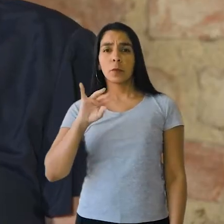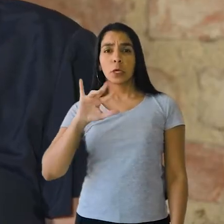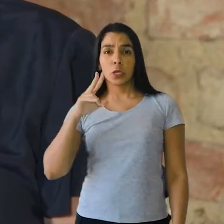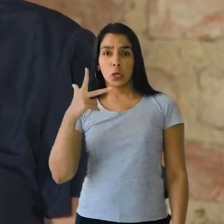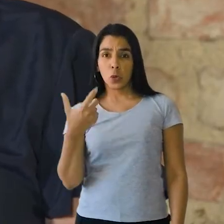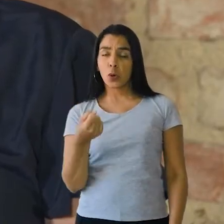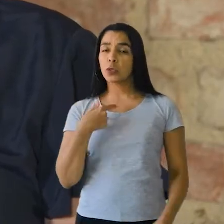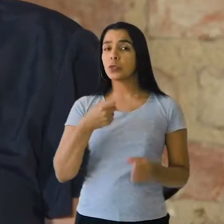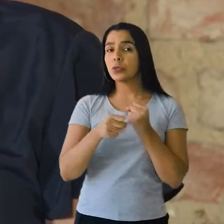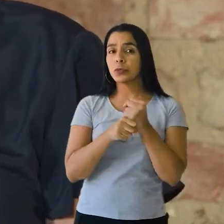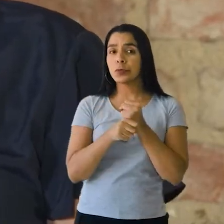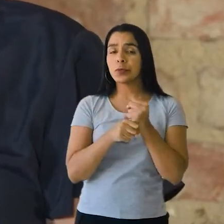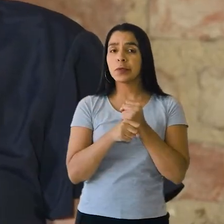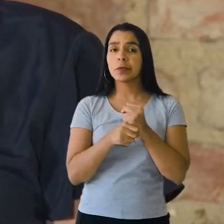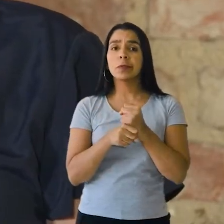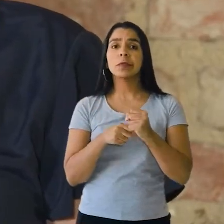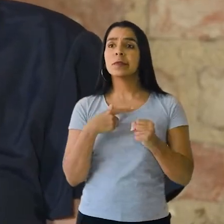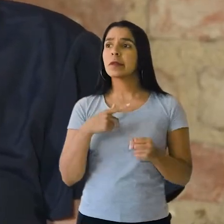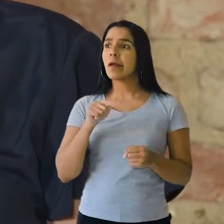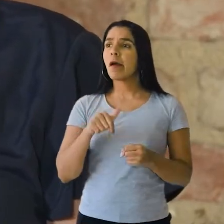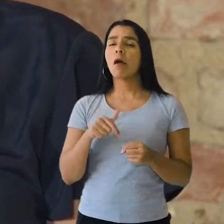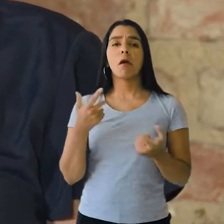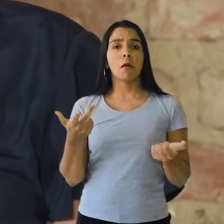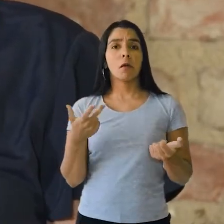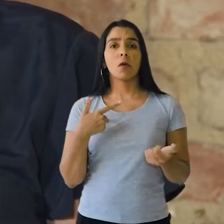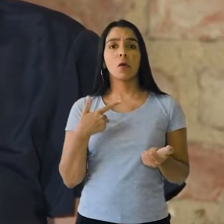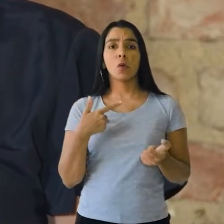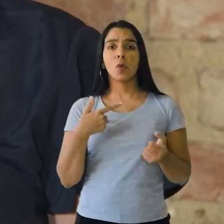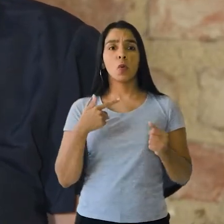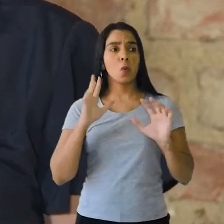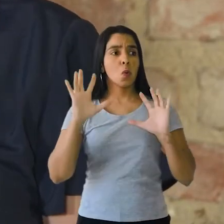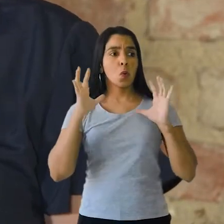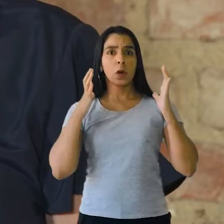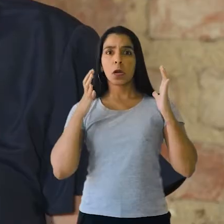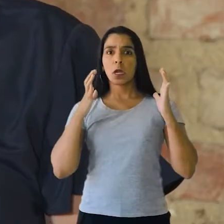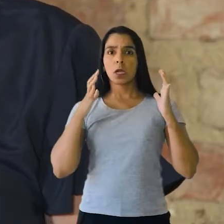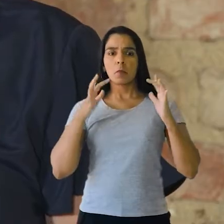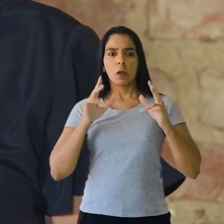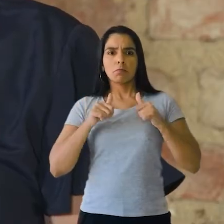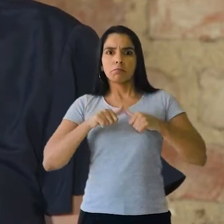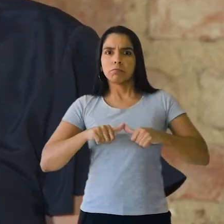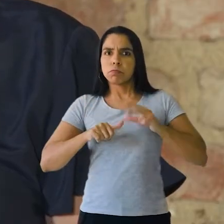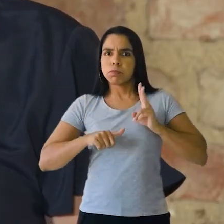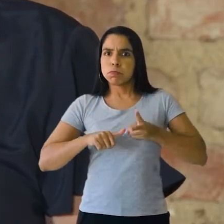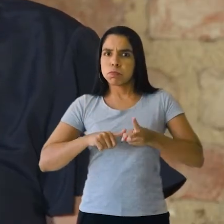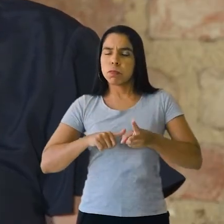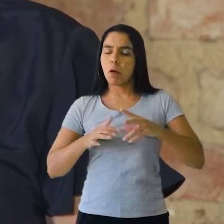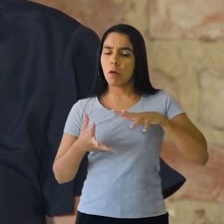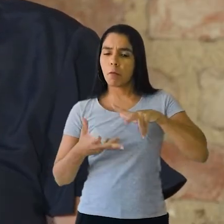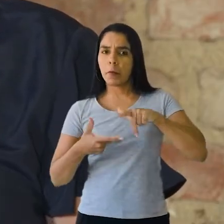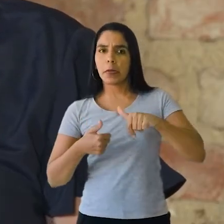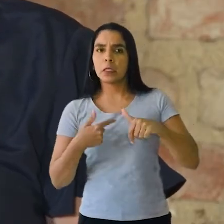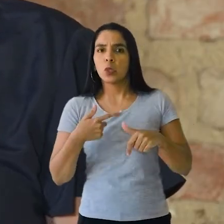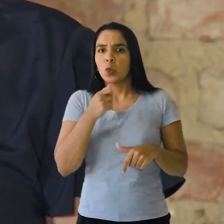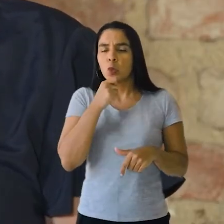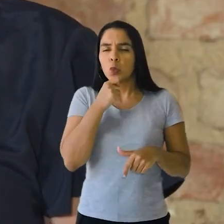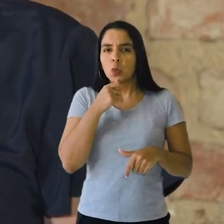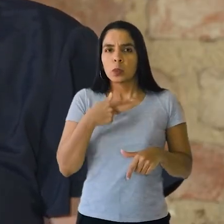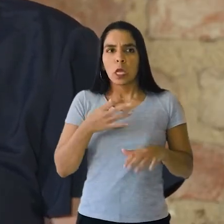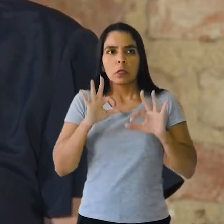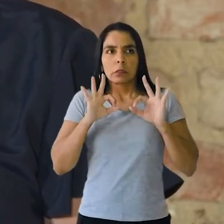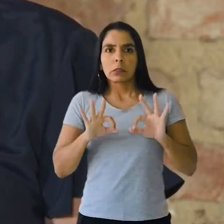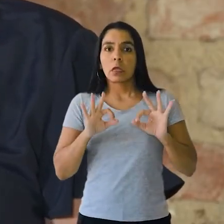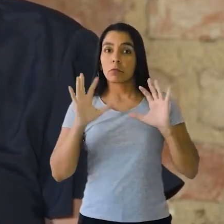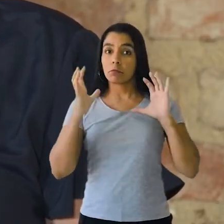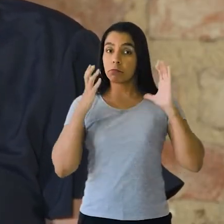que data em torno de 4,5 milhões de anos, de longe o seu clima não é estável, né? O